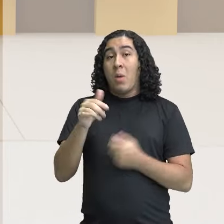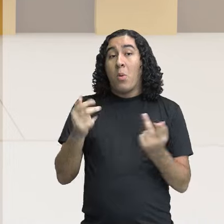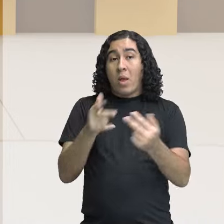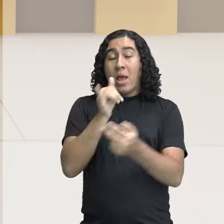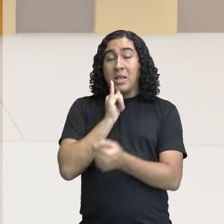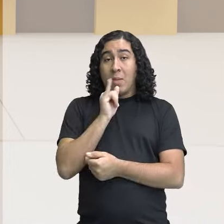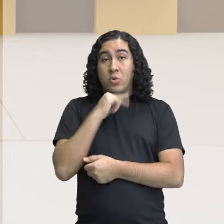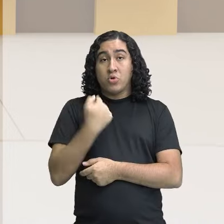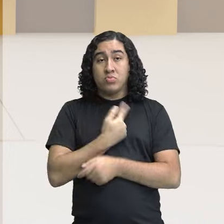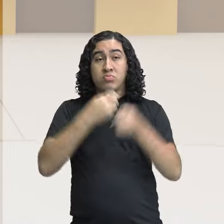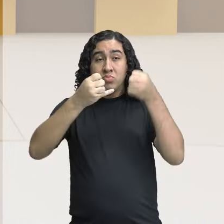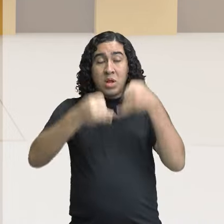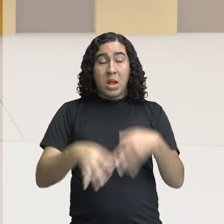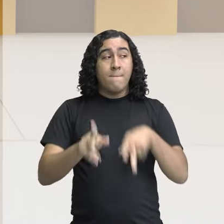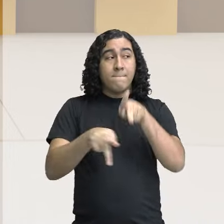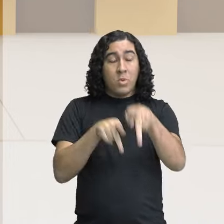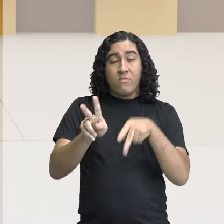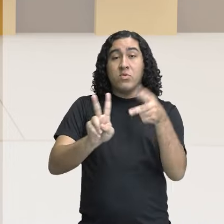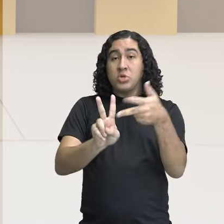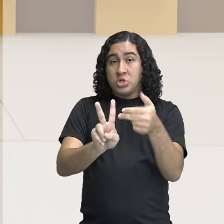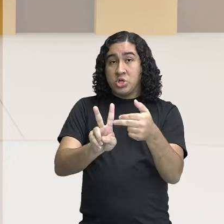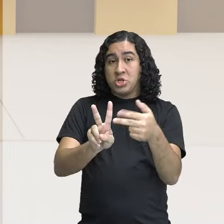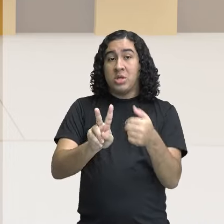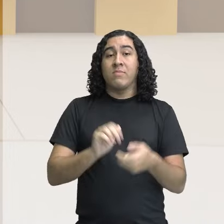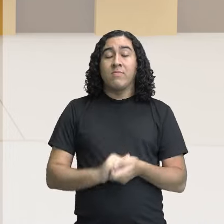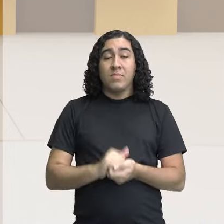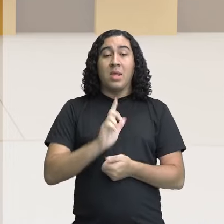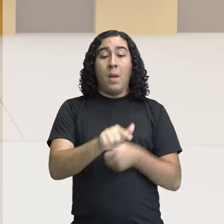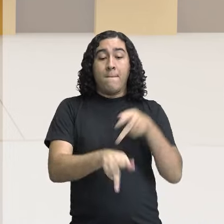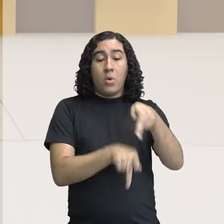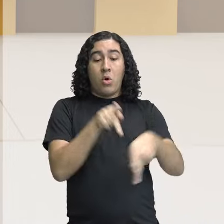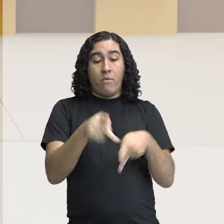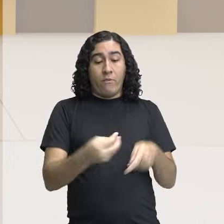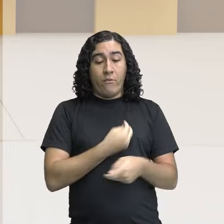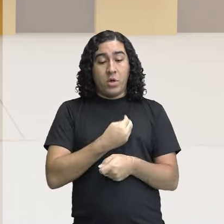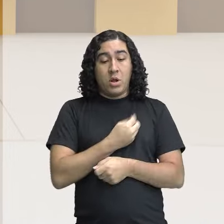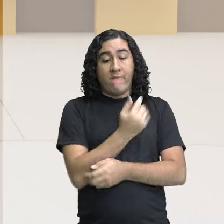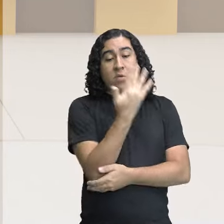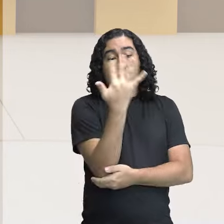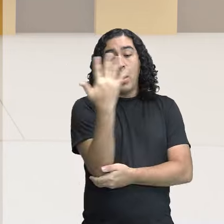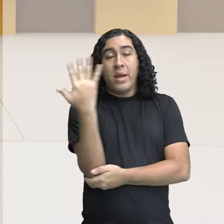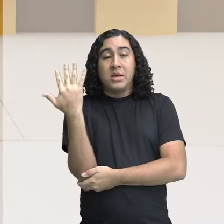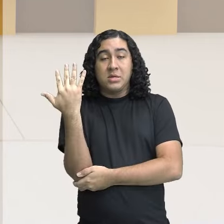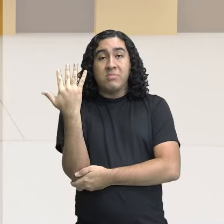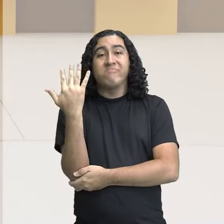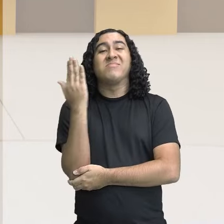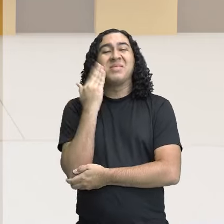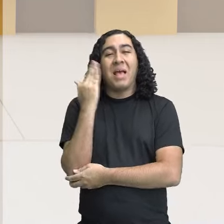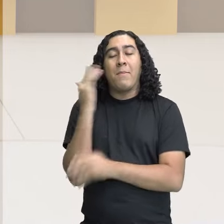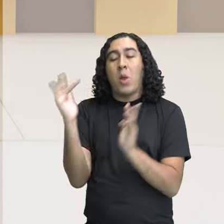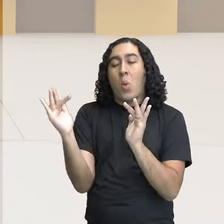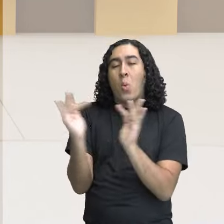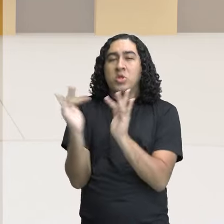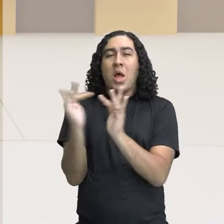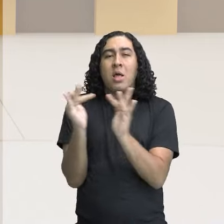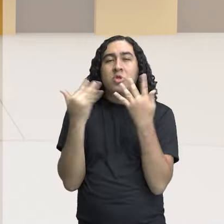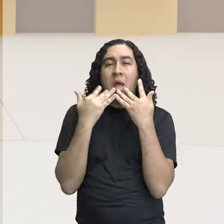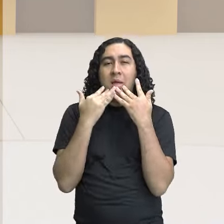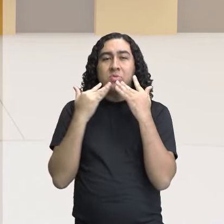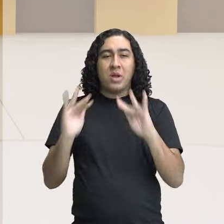povos indígenas, que são justamente os povos que habitam as florestas e que sabem conviver com elas. Nós